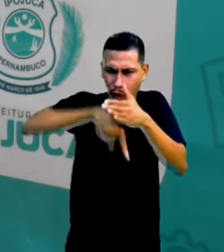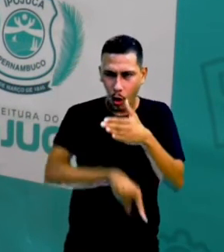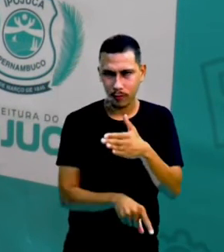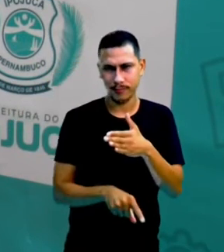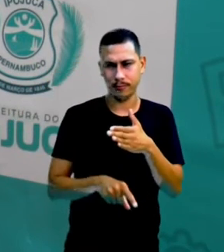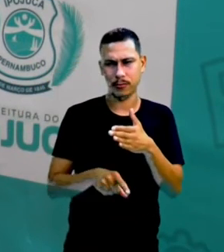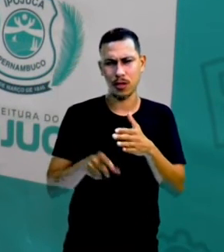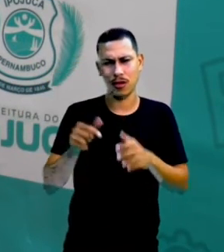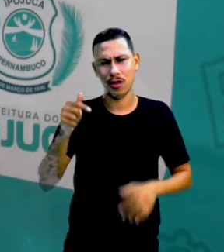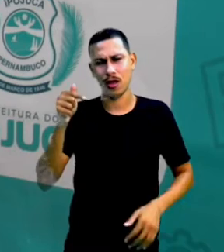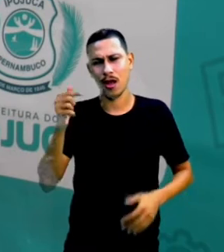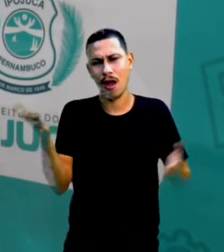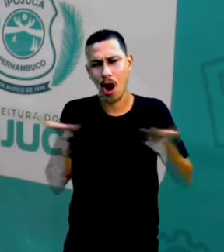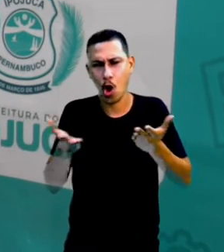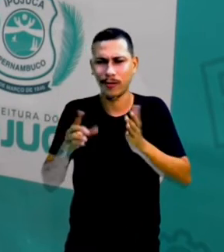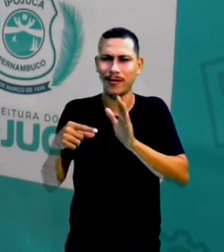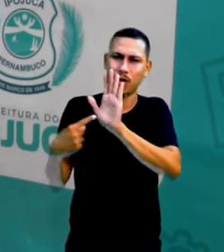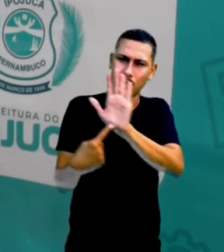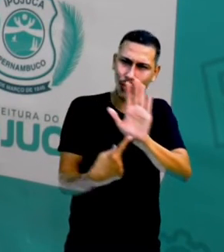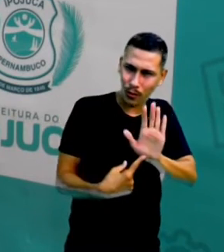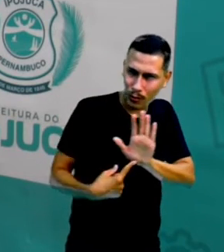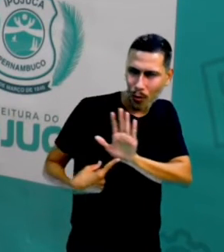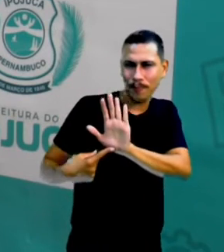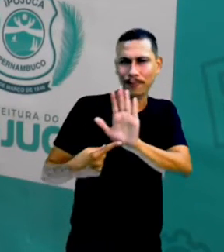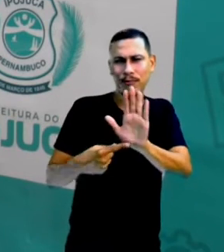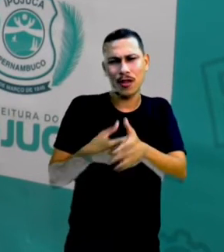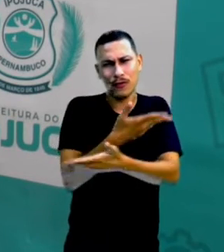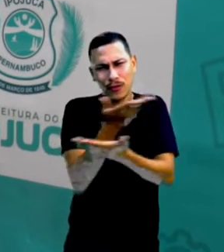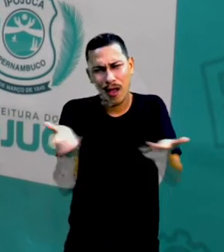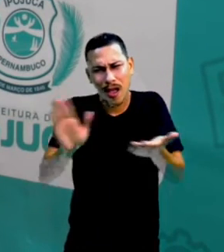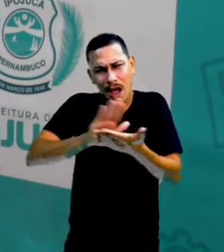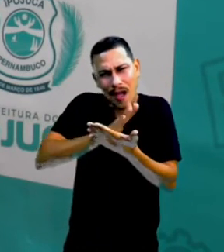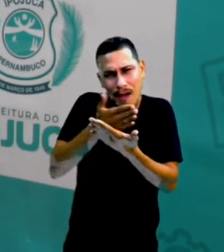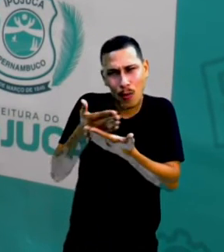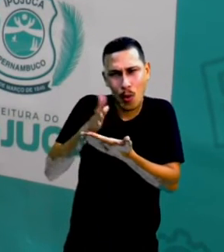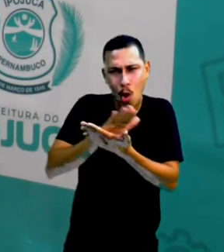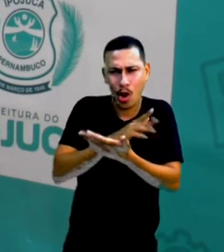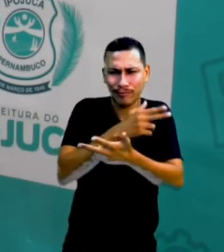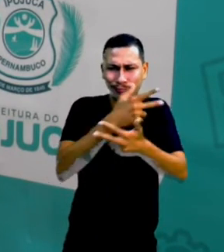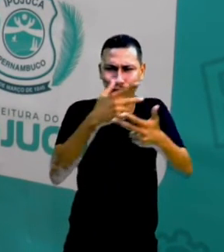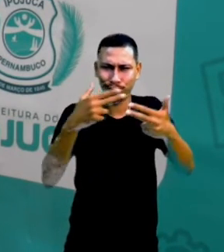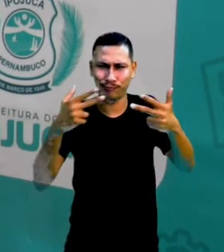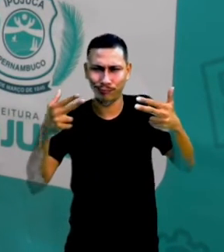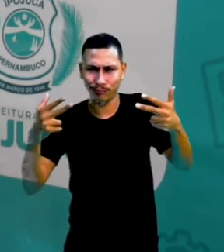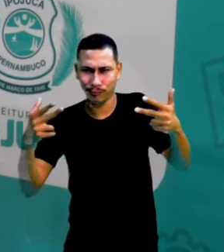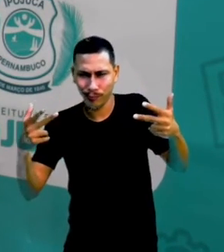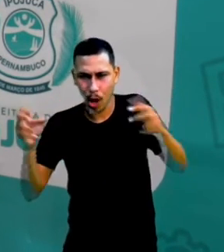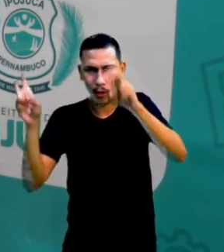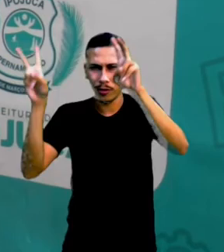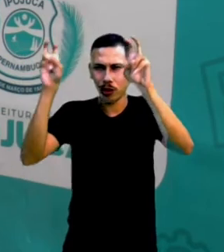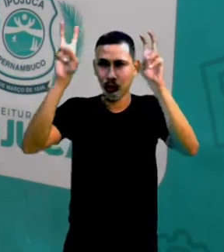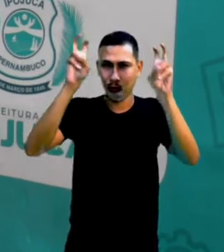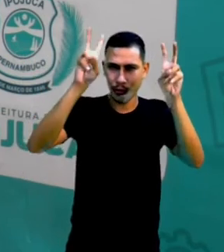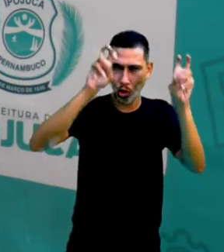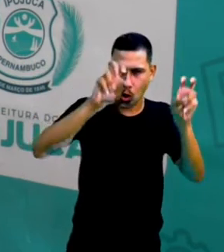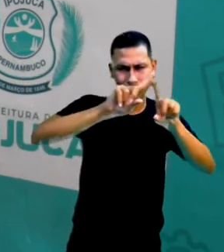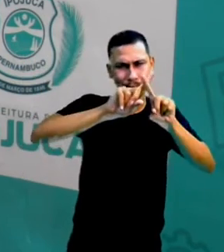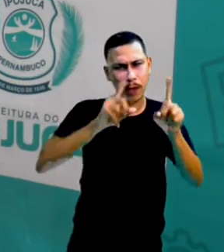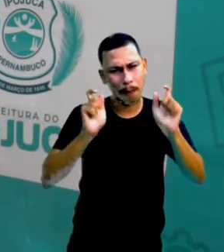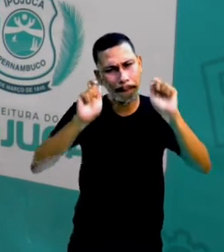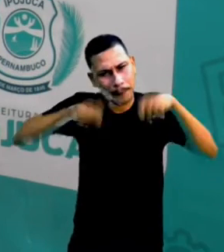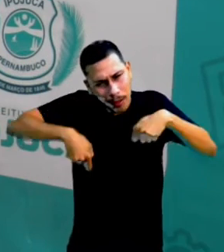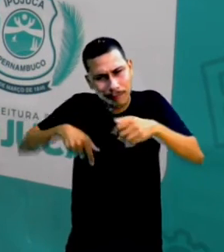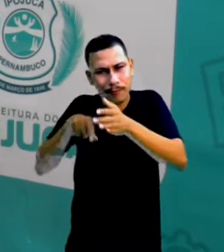conseguimos fazer aqui é pontuar algumas condições para apresentar para vocês como aconteceu